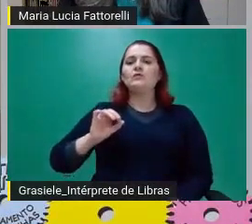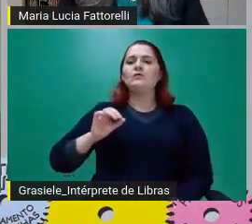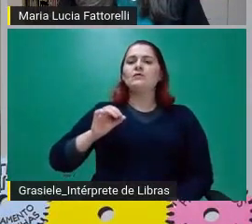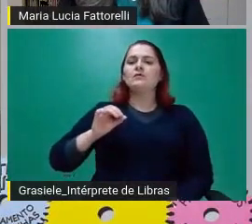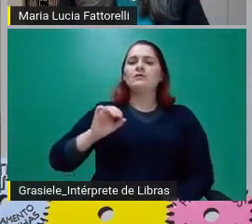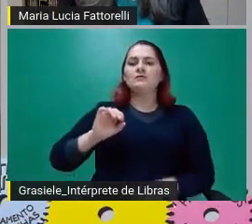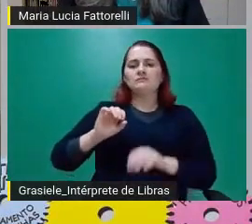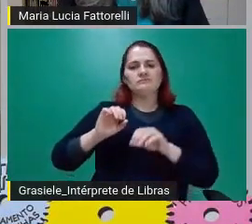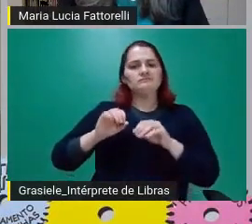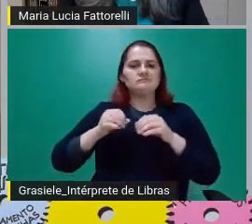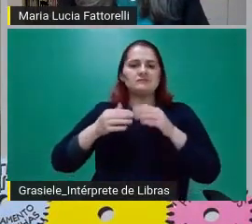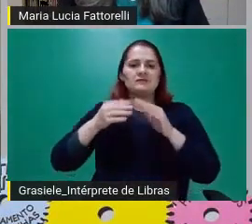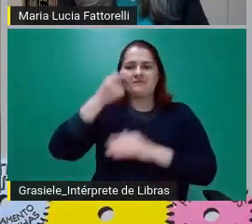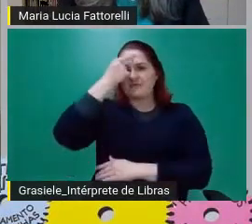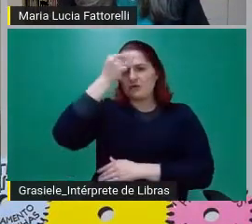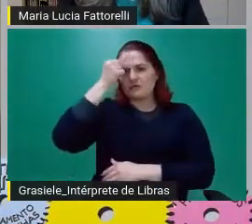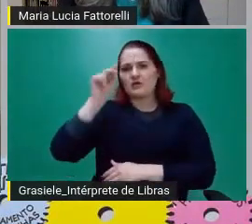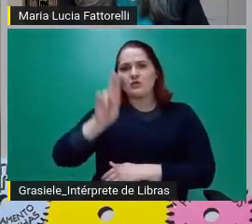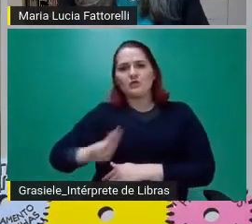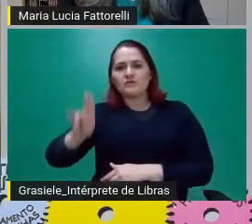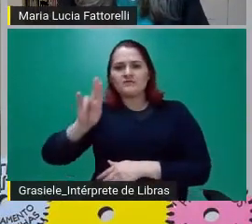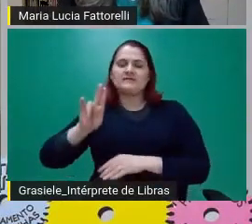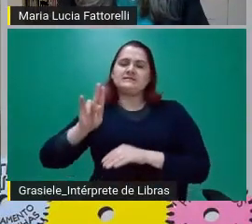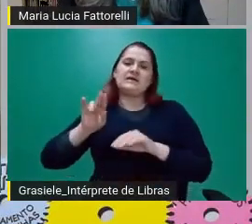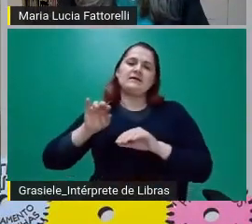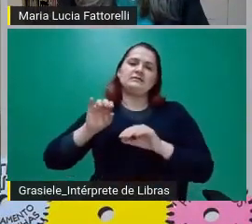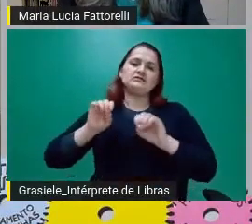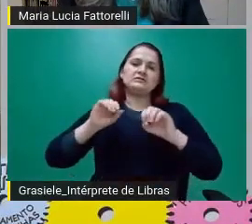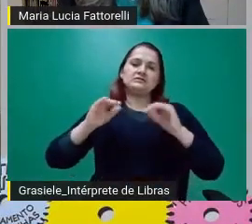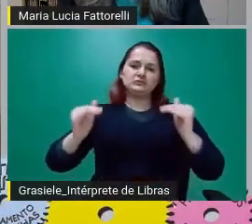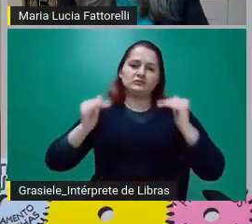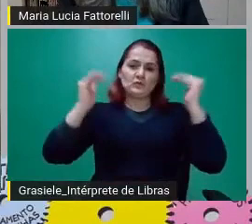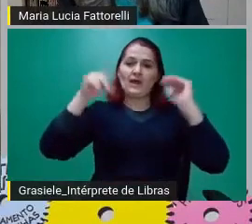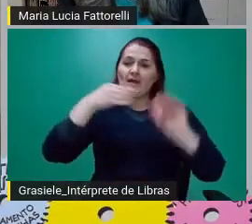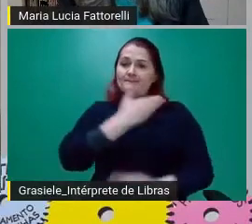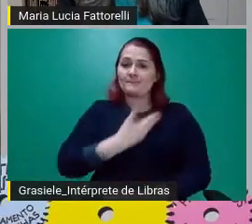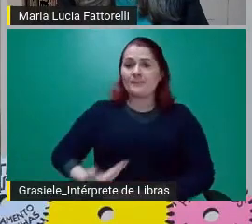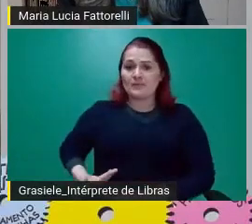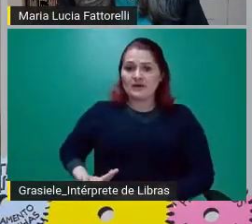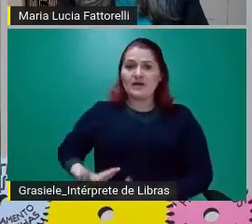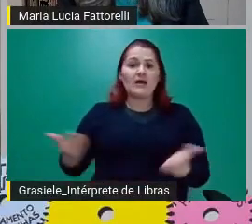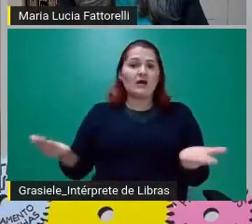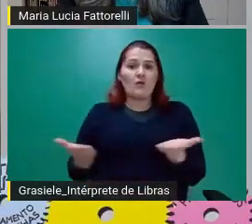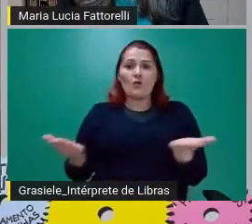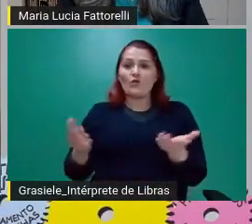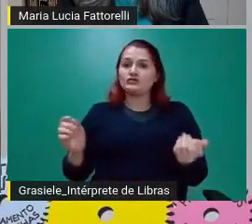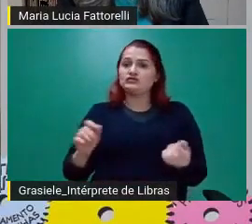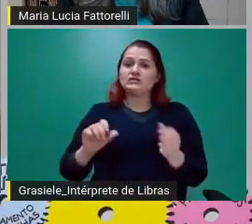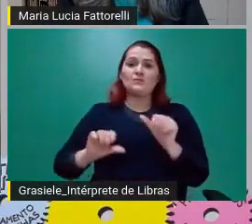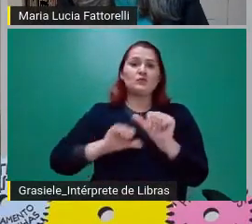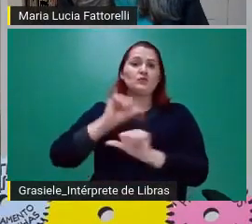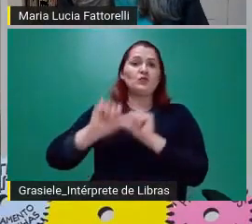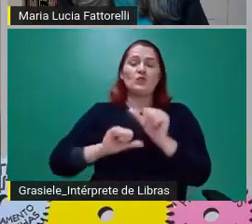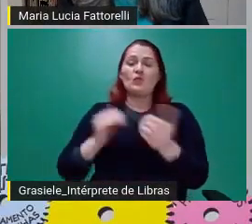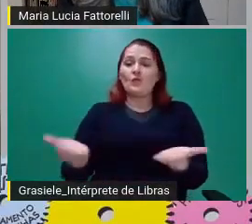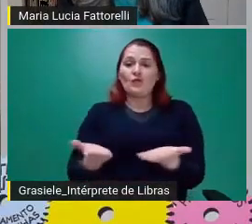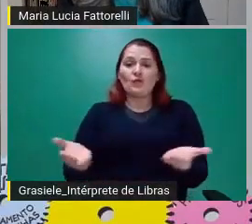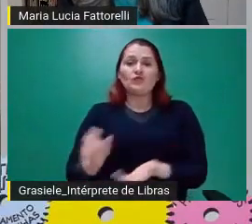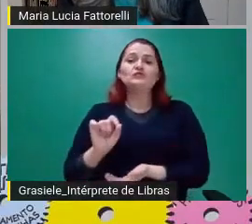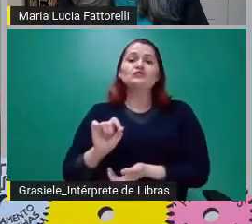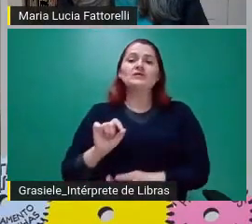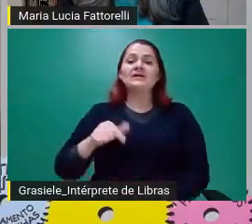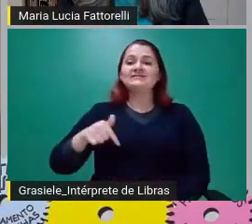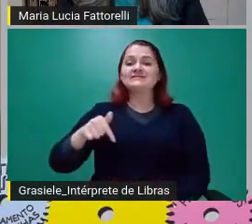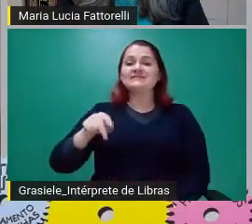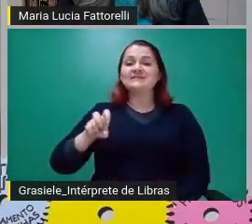inversão, né, desse número, que hoje mais de 75% das instituições de